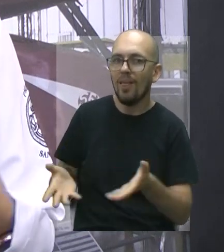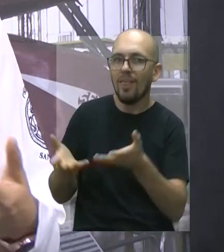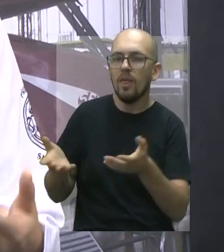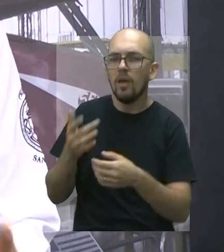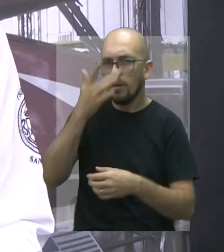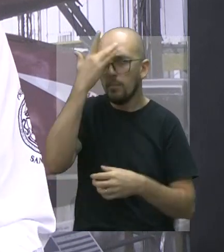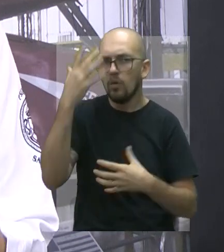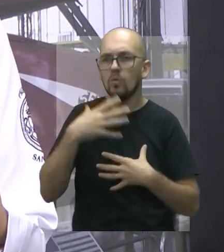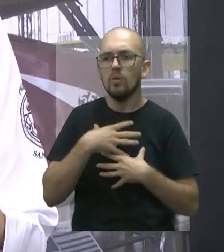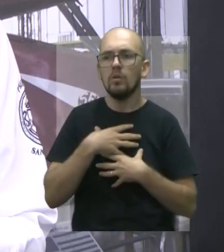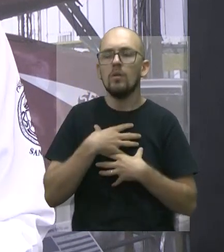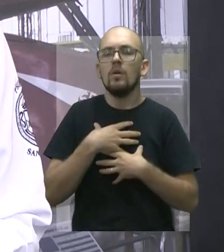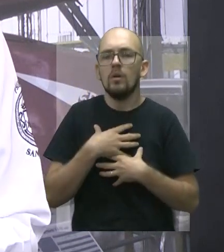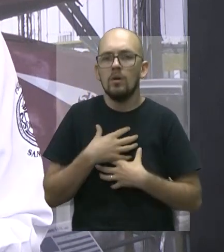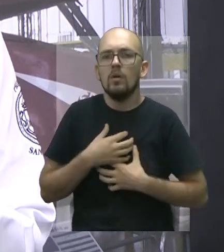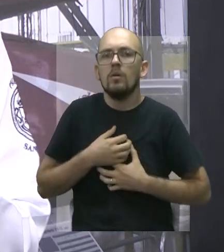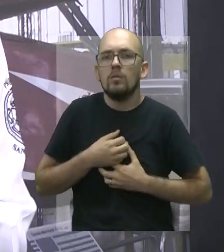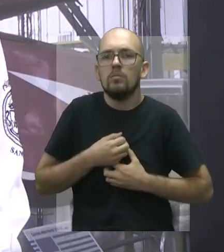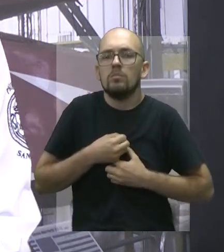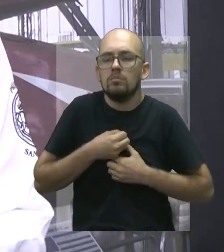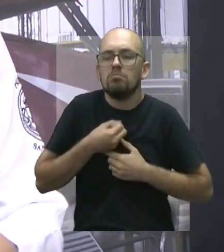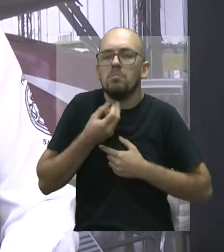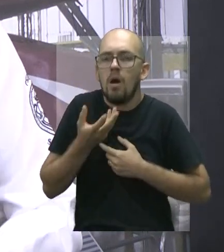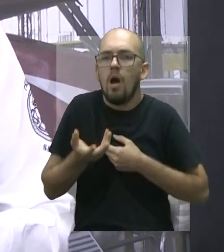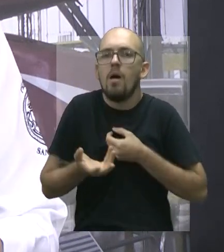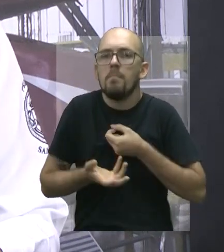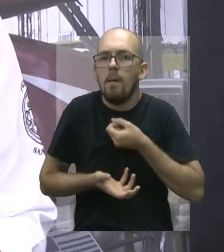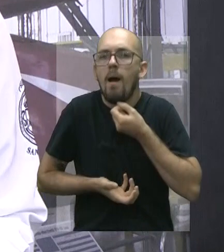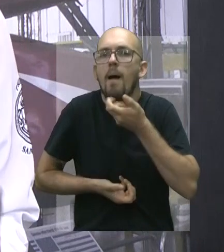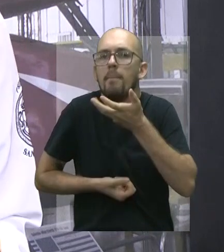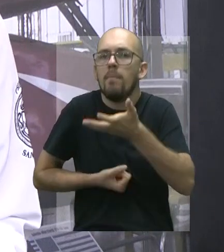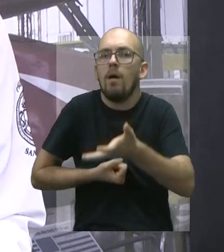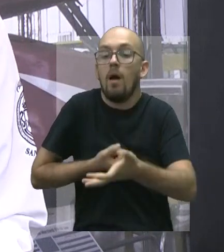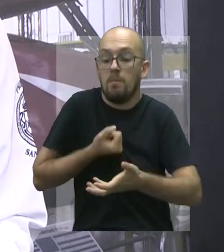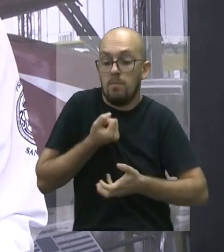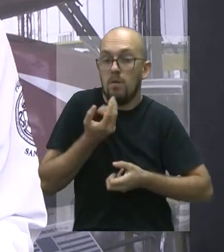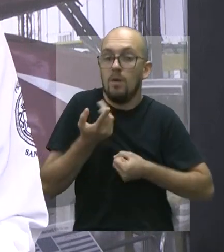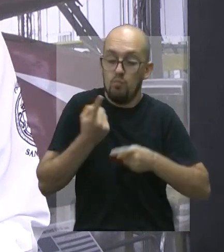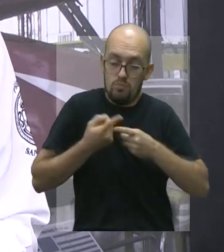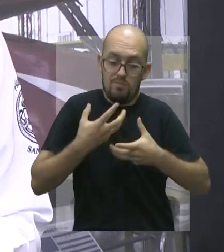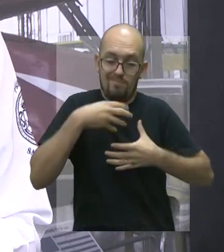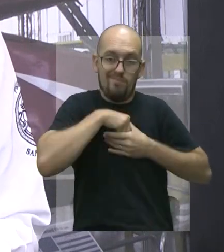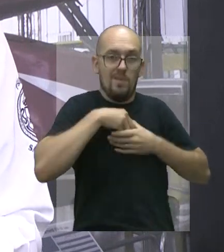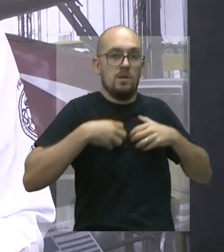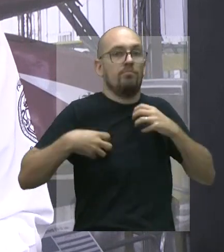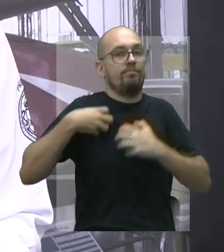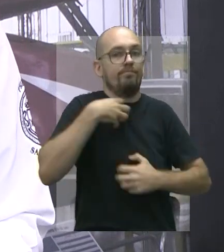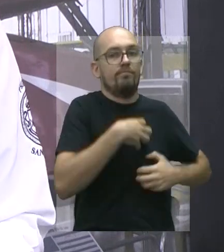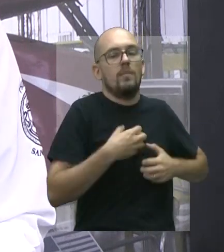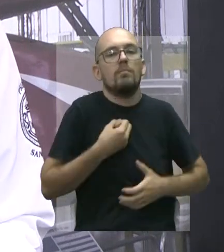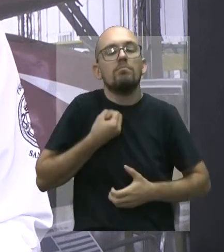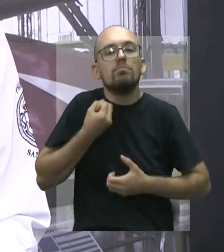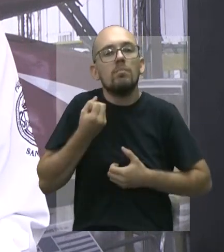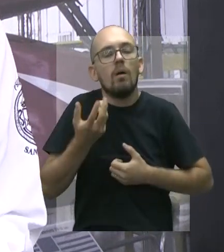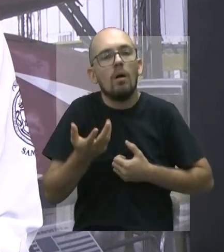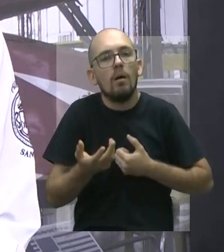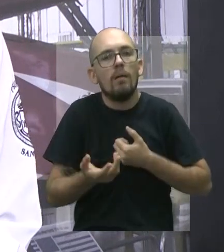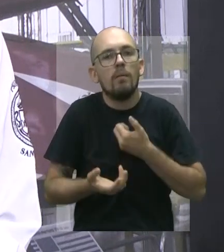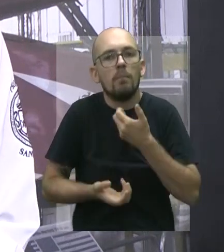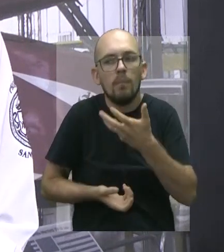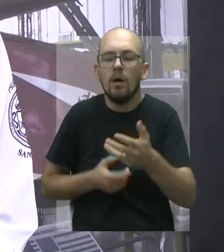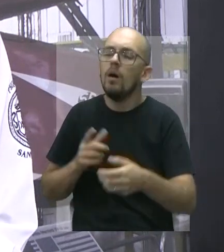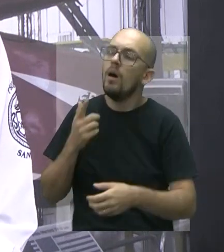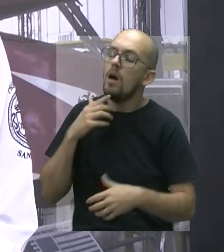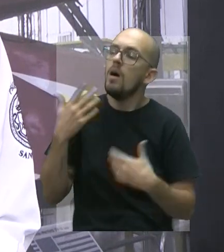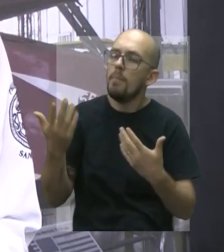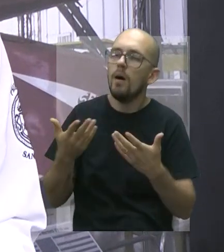sente acolhida na escuta do que ela quer, do que ela está incomodada, E aí sim se aprofunda